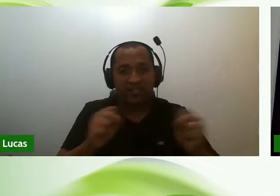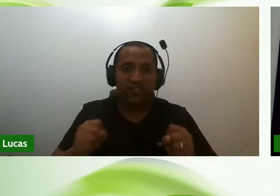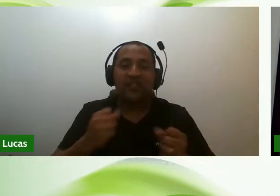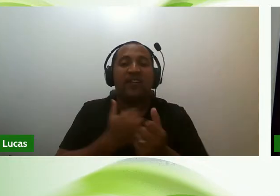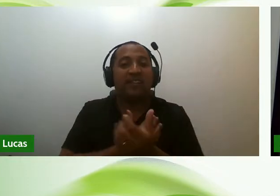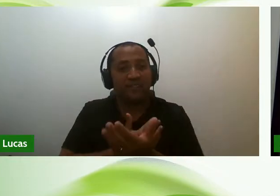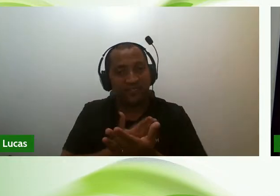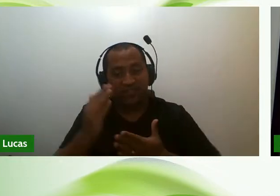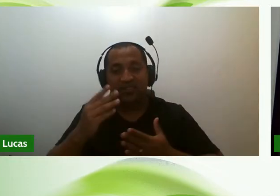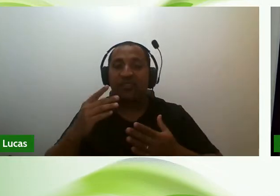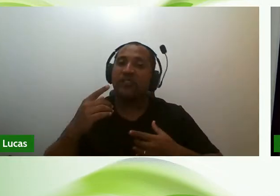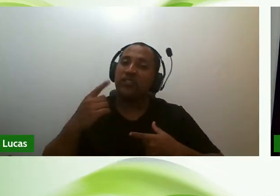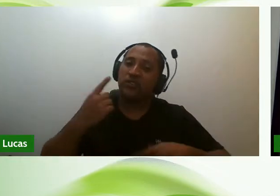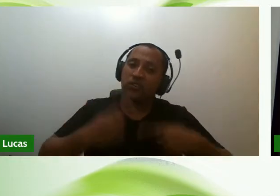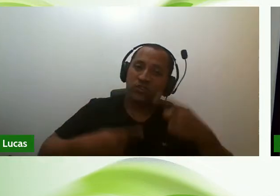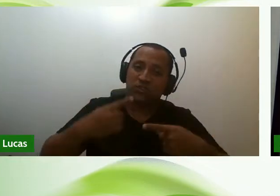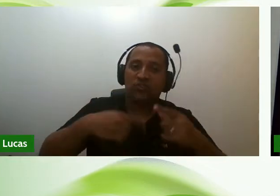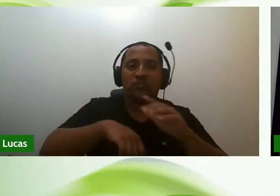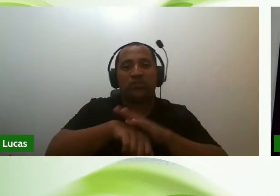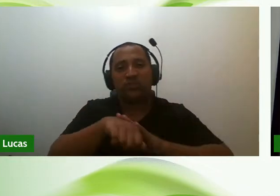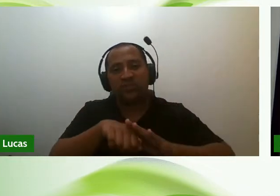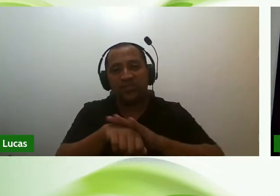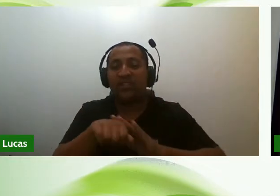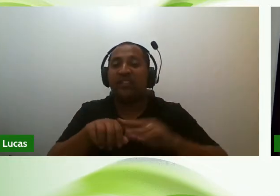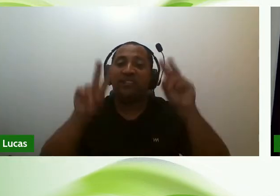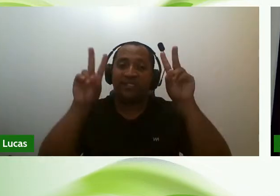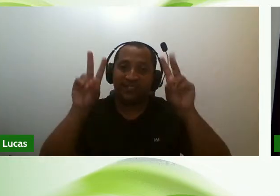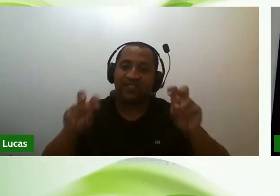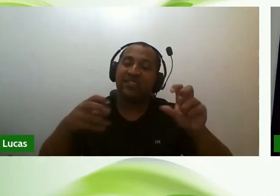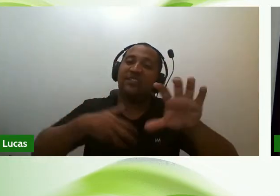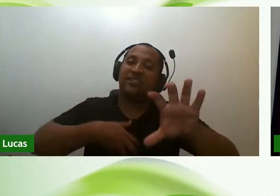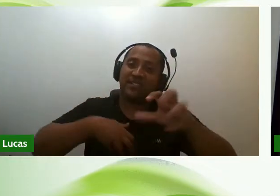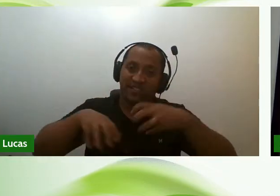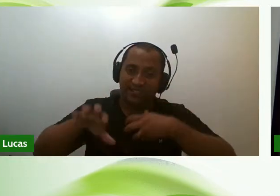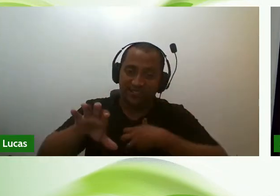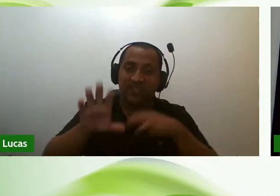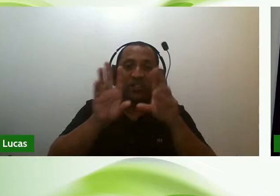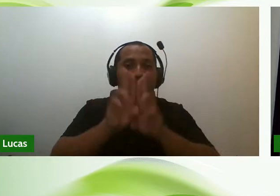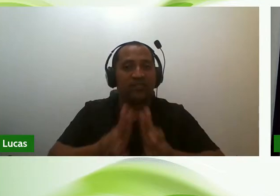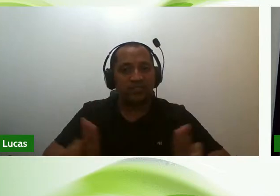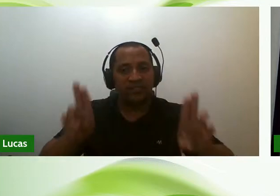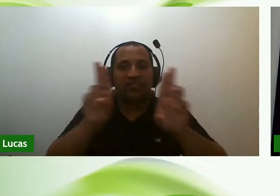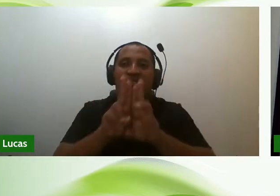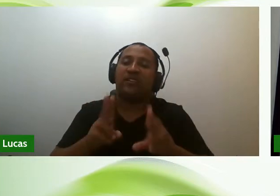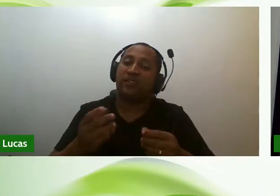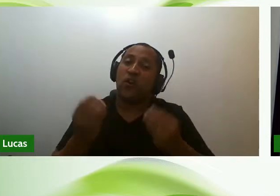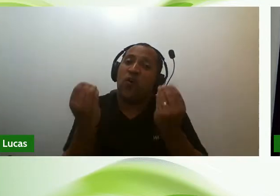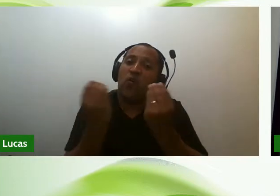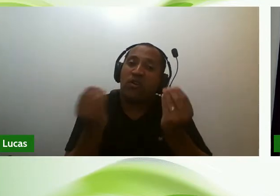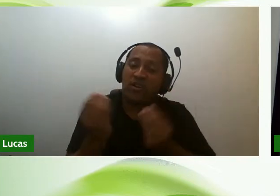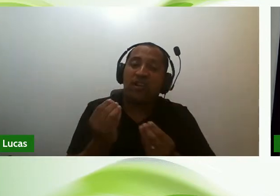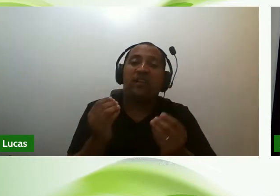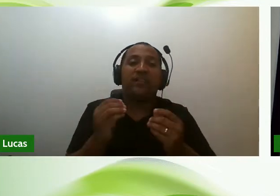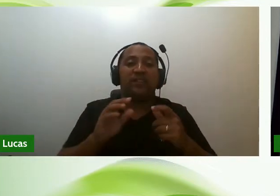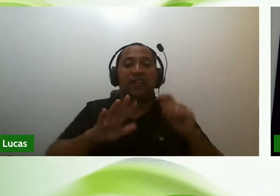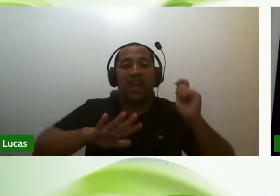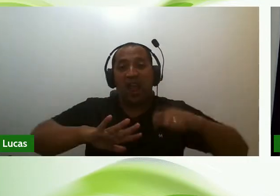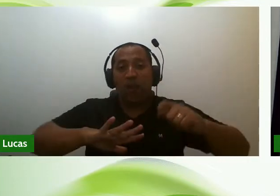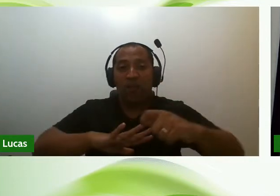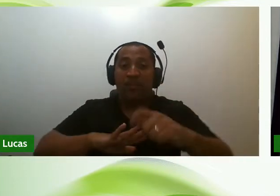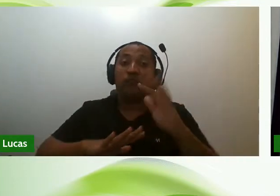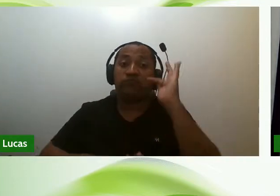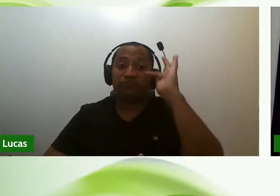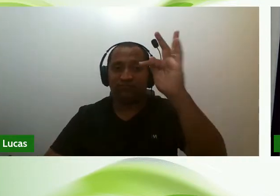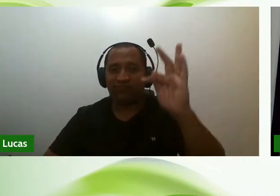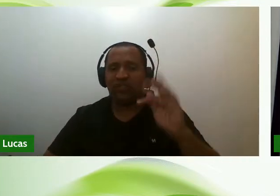iniciar esse bate-papo falando sobre a empatia na universidade como uma competência do futuro, com